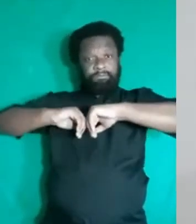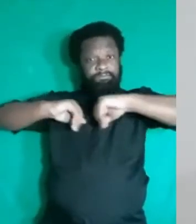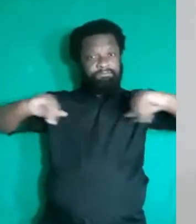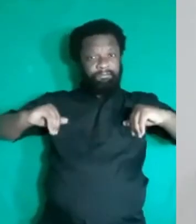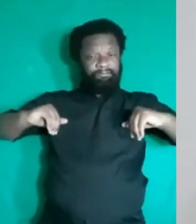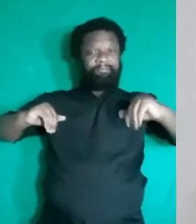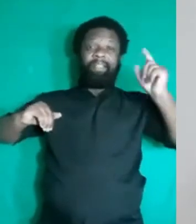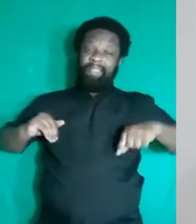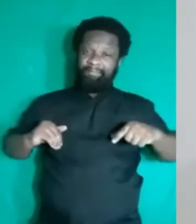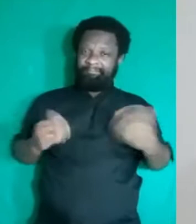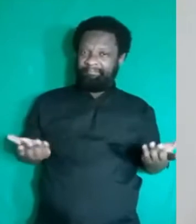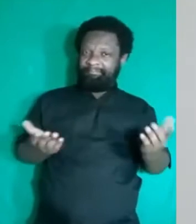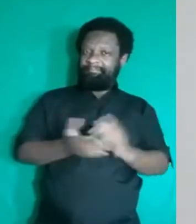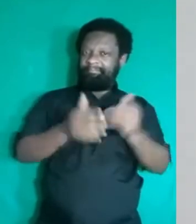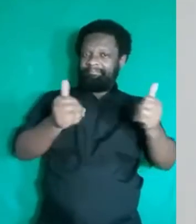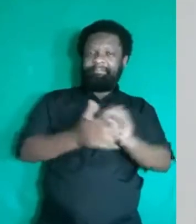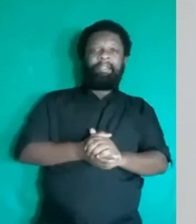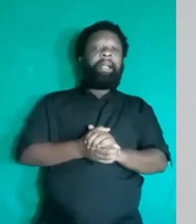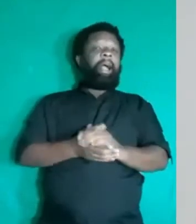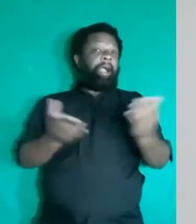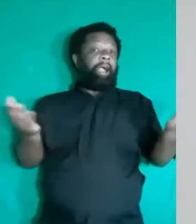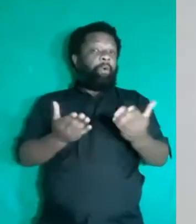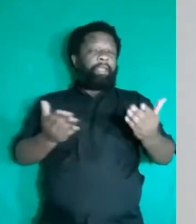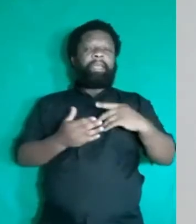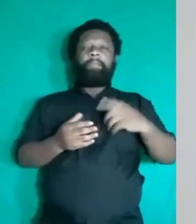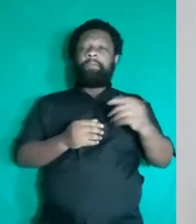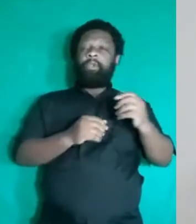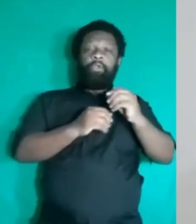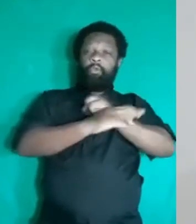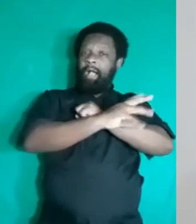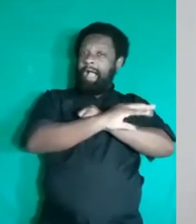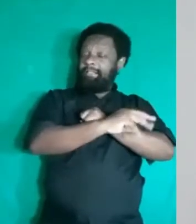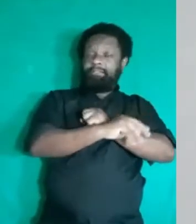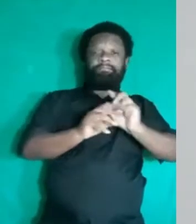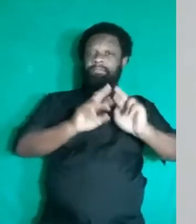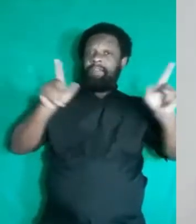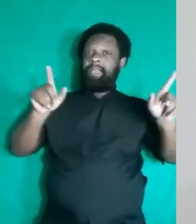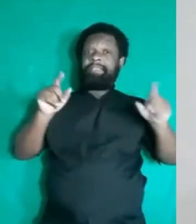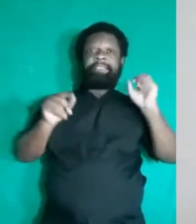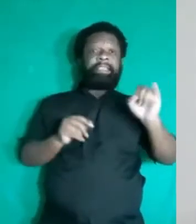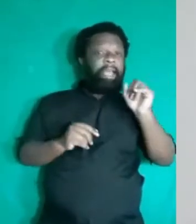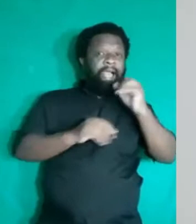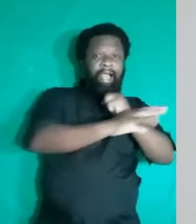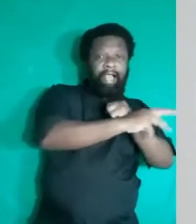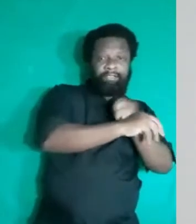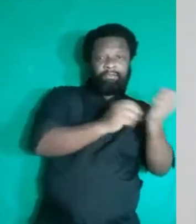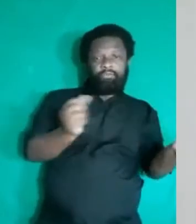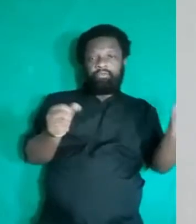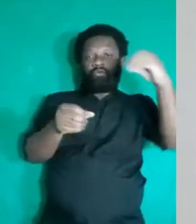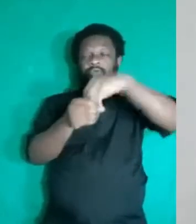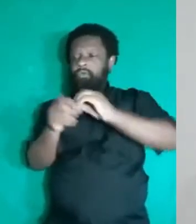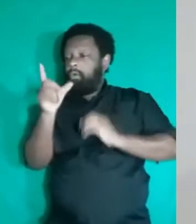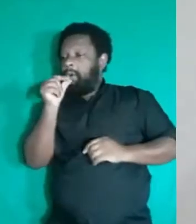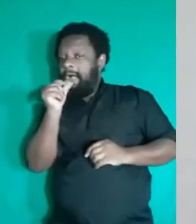em água, nós só separamos o que já existia, por isso dissociação iônica, beleza? Agora, no caso dos